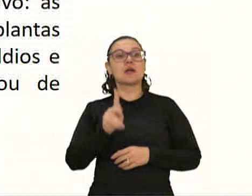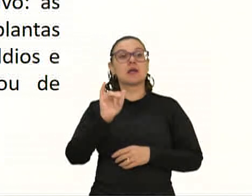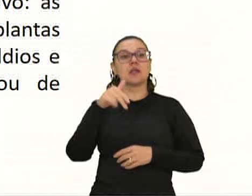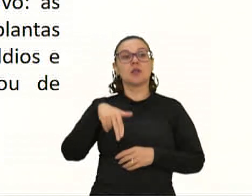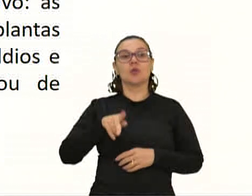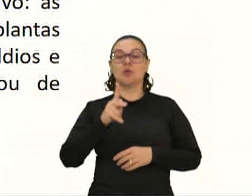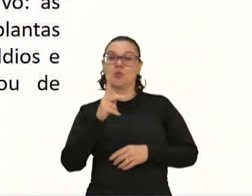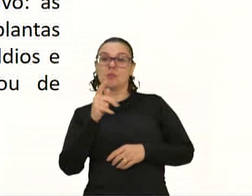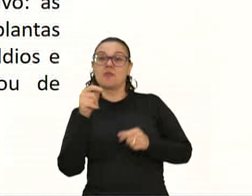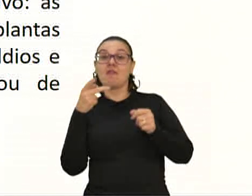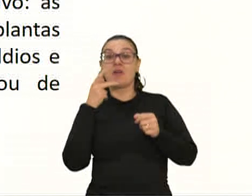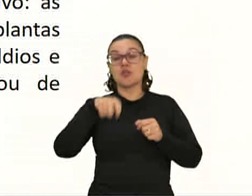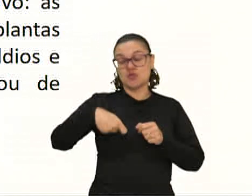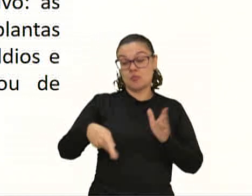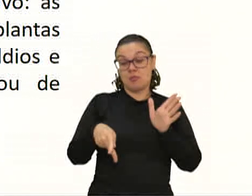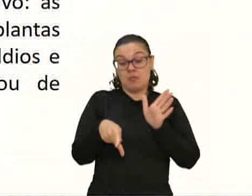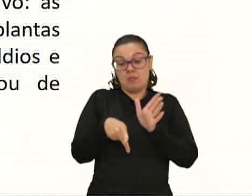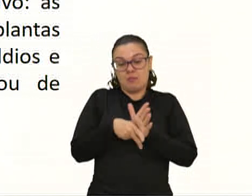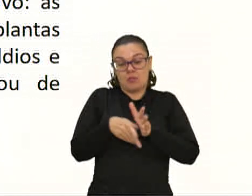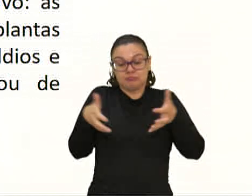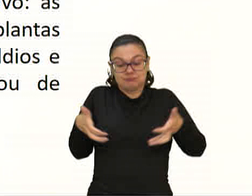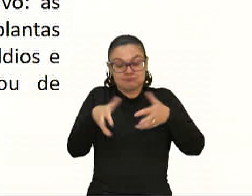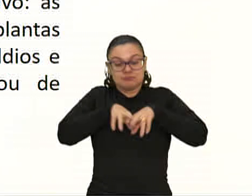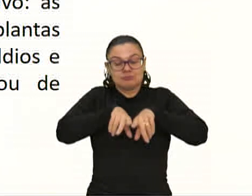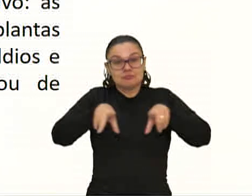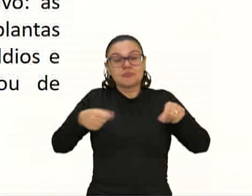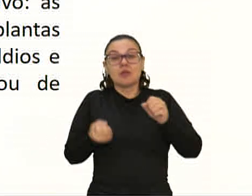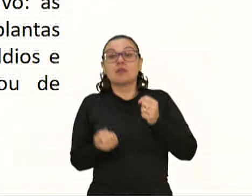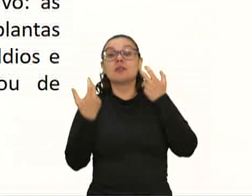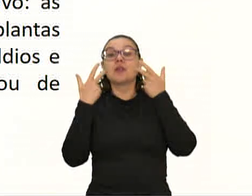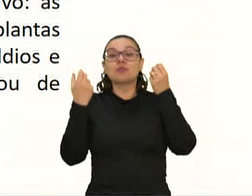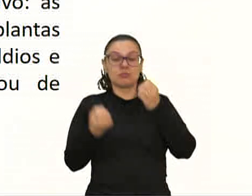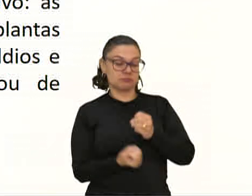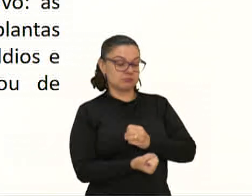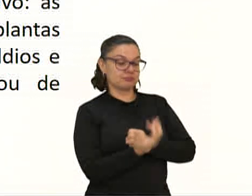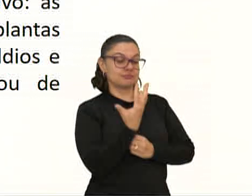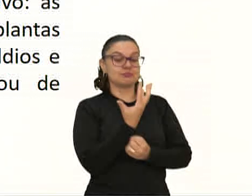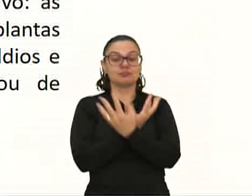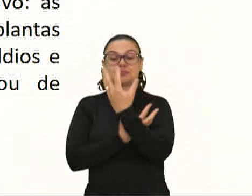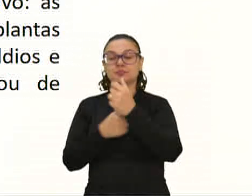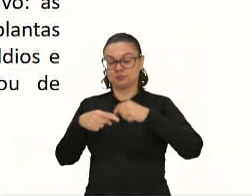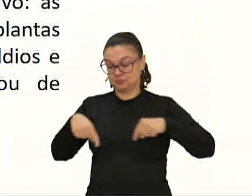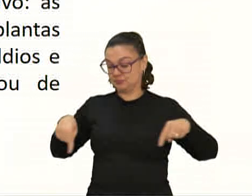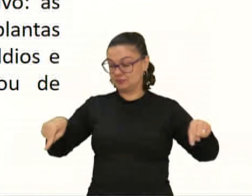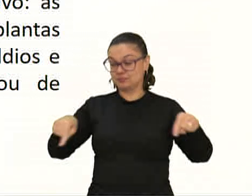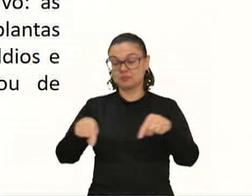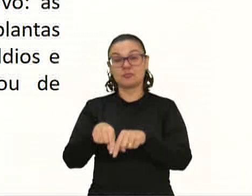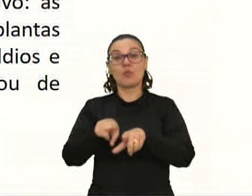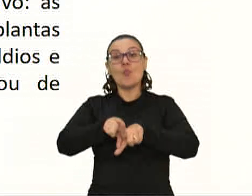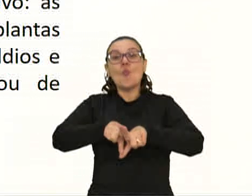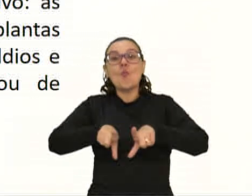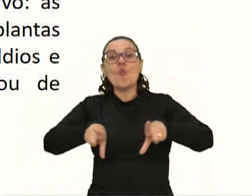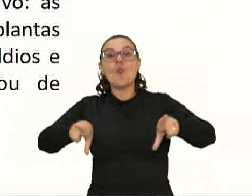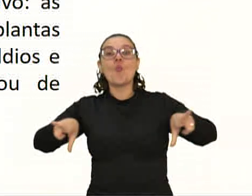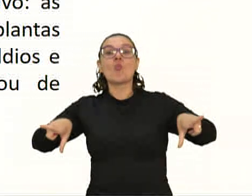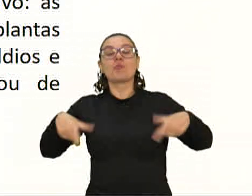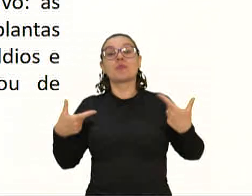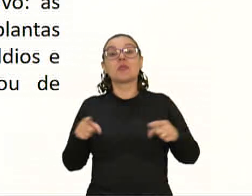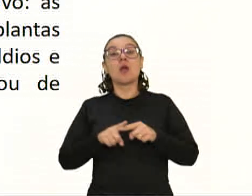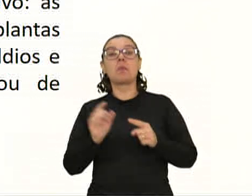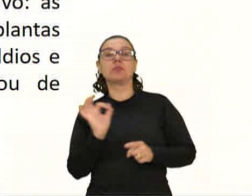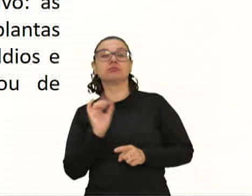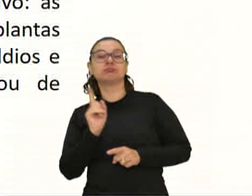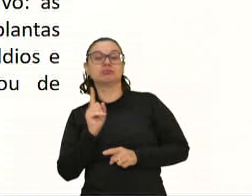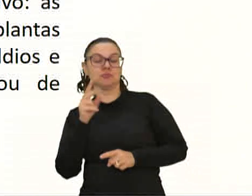diz respeito às plantas comestíveis que surgem de forma espontânea em quintais, terrenos baldios e canteiros, mas que não